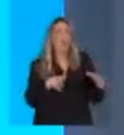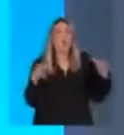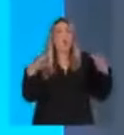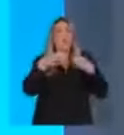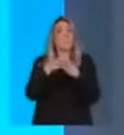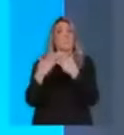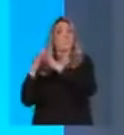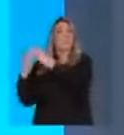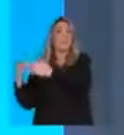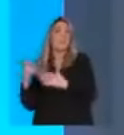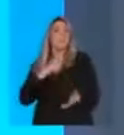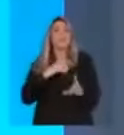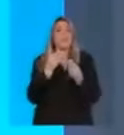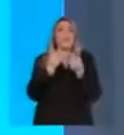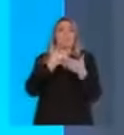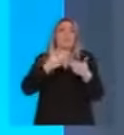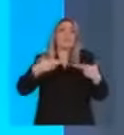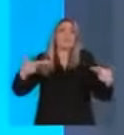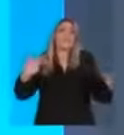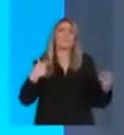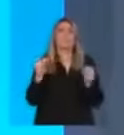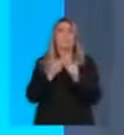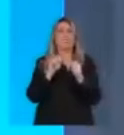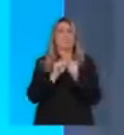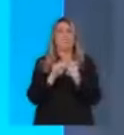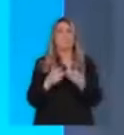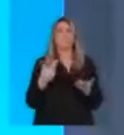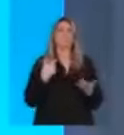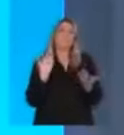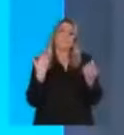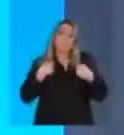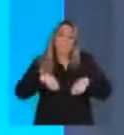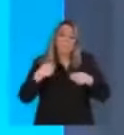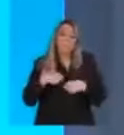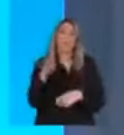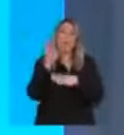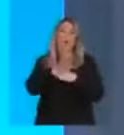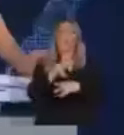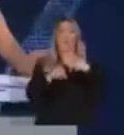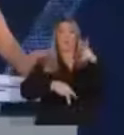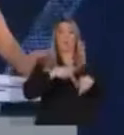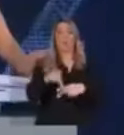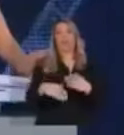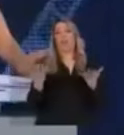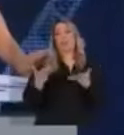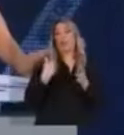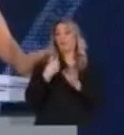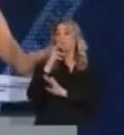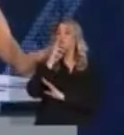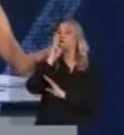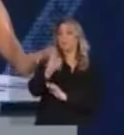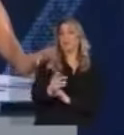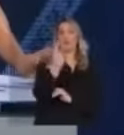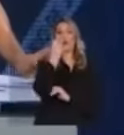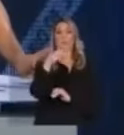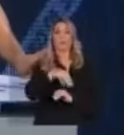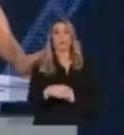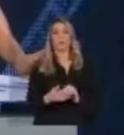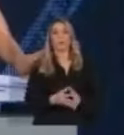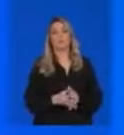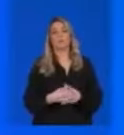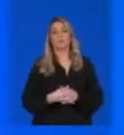favelas há muito que fazer para quem aposta no povo e nunca atraiu o povo candidato Osório Tem agora um minuto para a sua